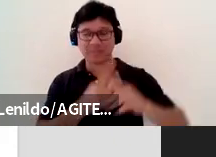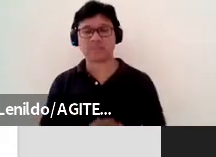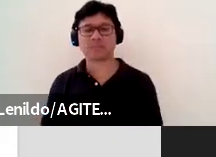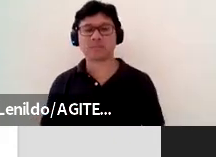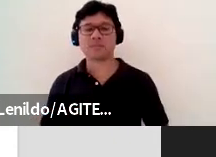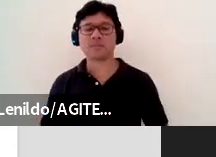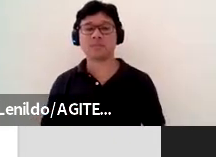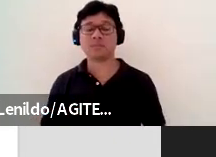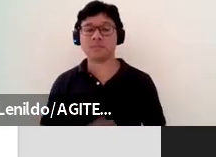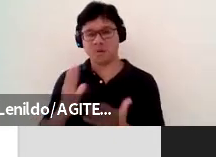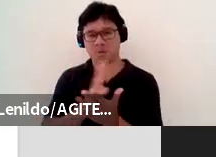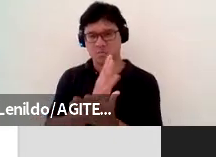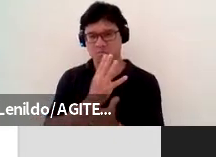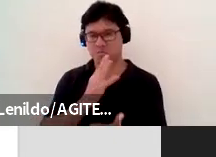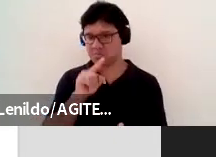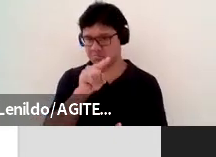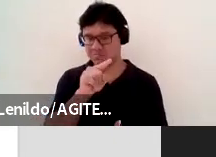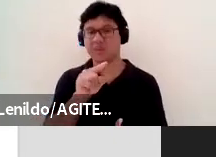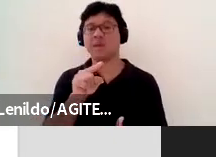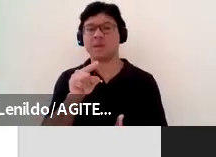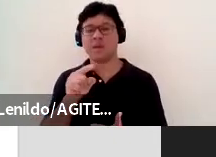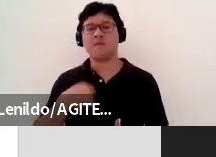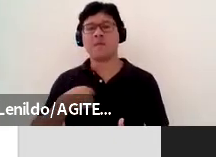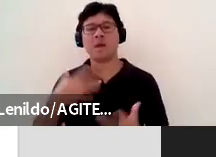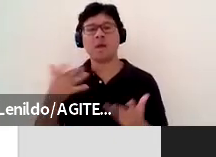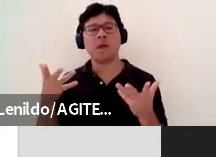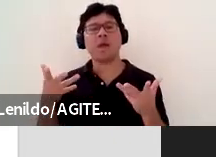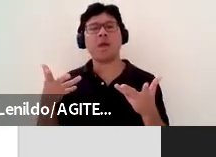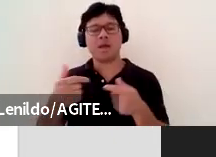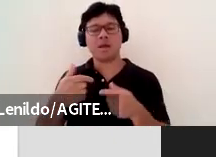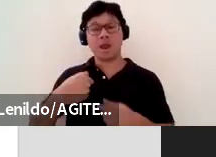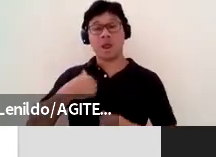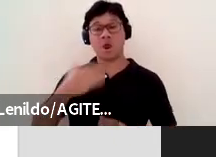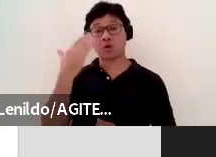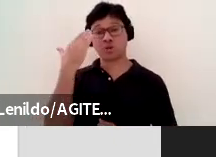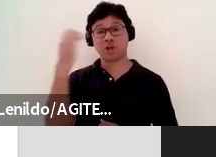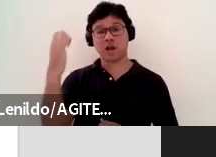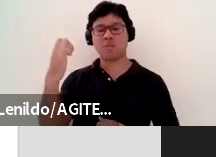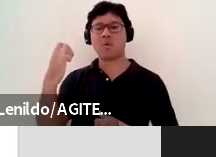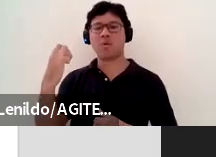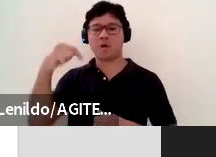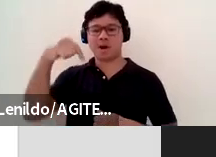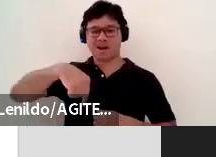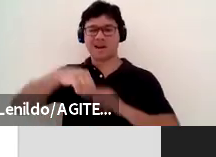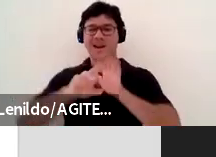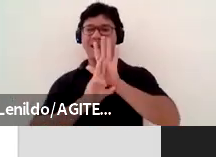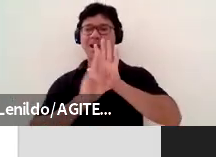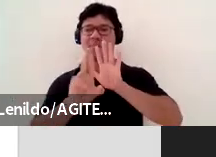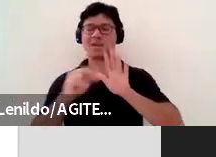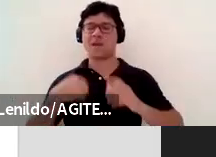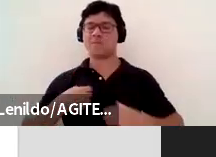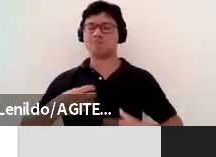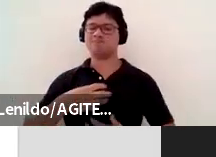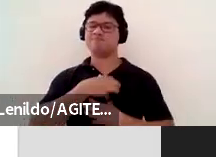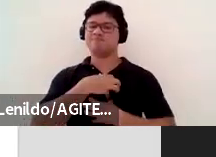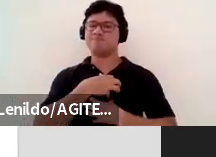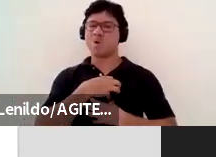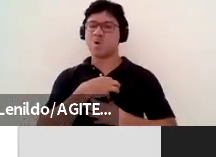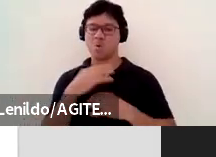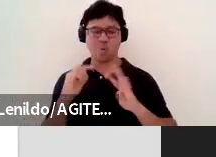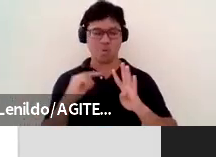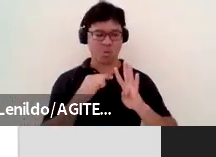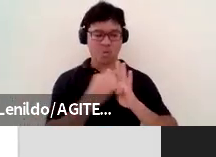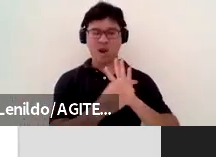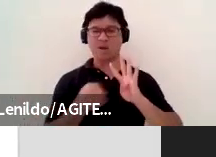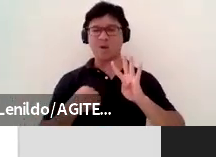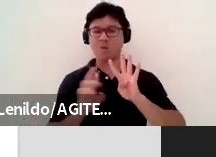E foi muito incrível quando eu fui chamada para essa mesa para representar nós quatro, porque a nossa história